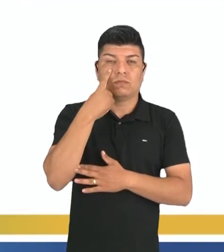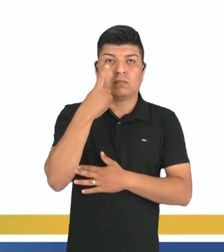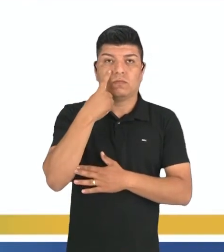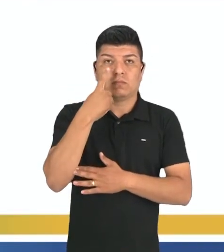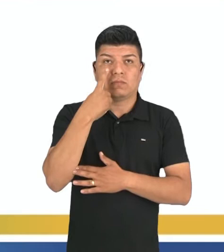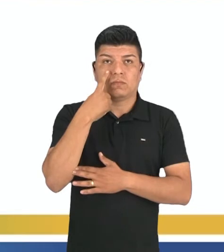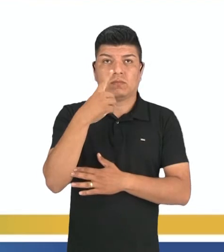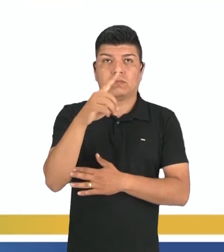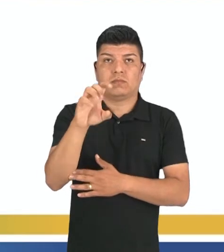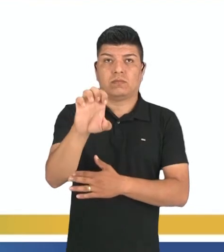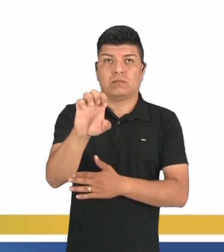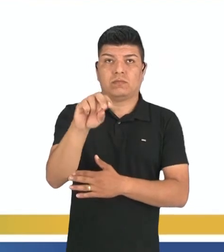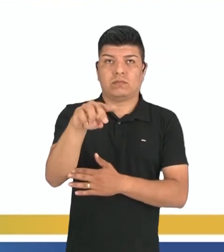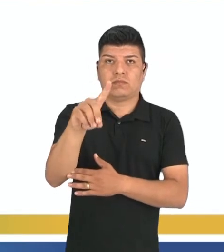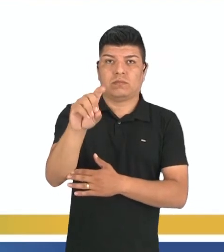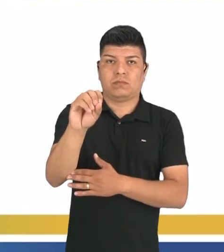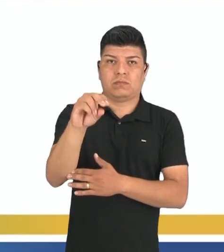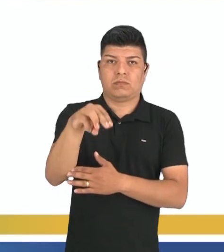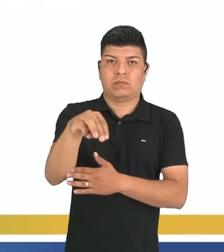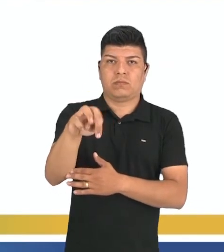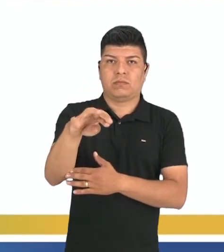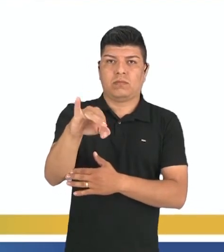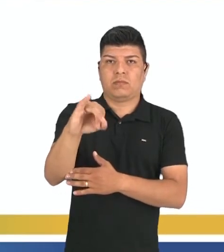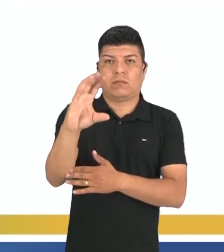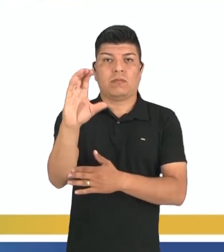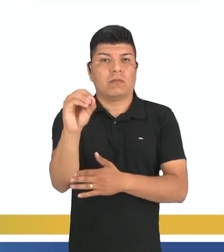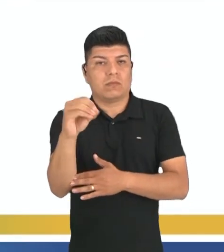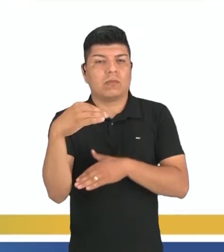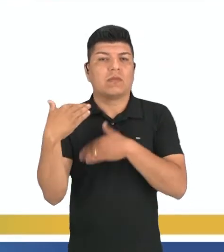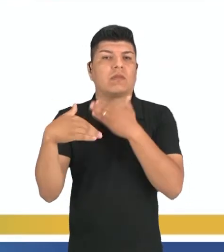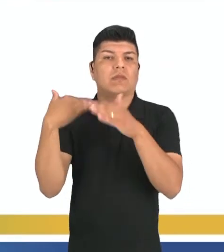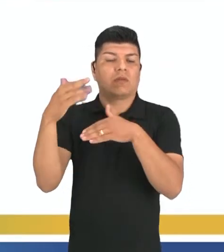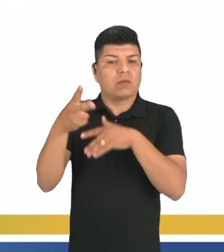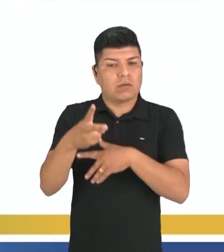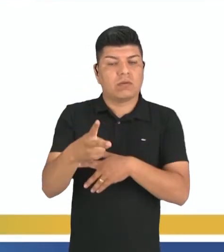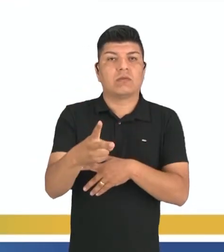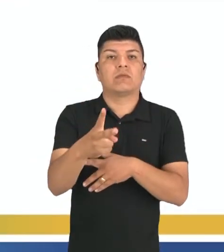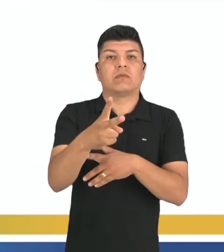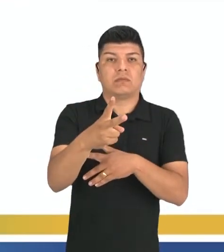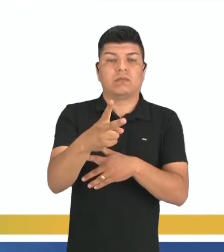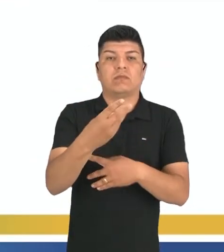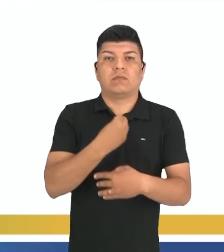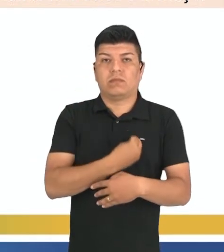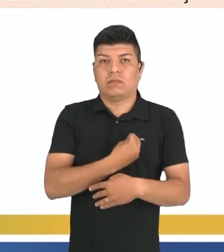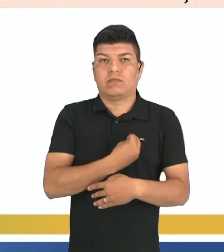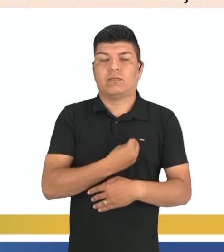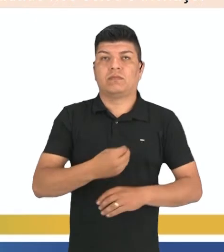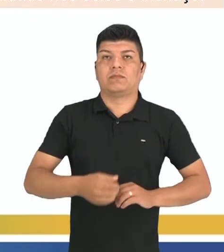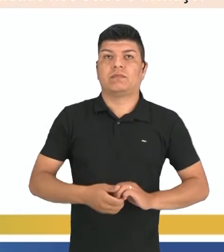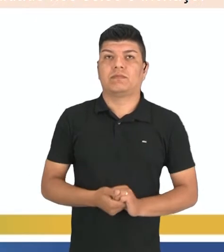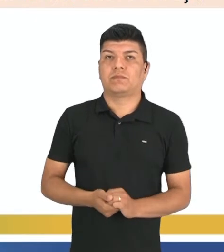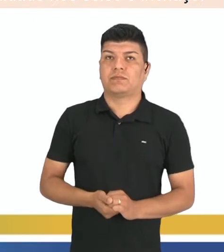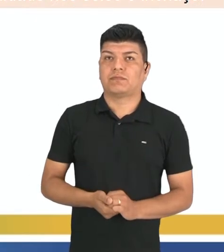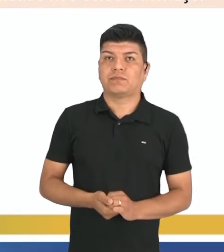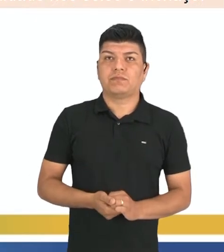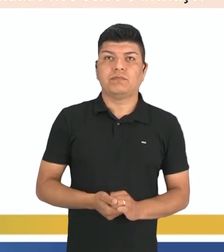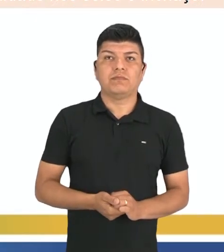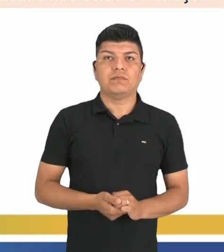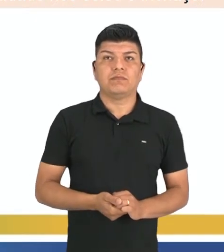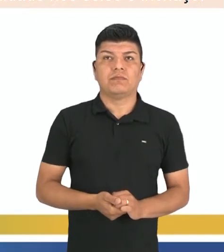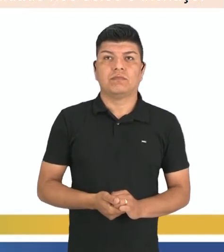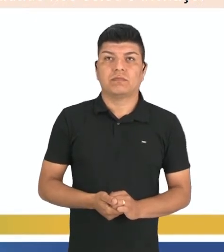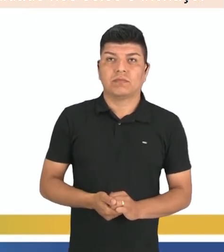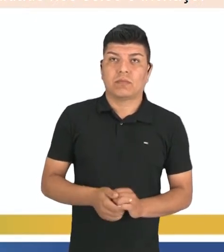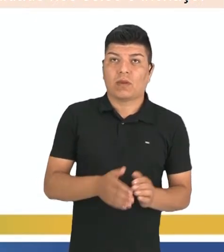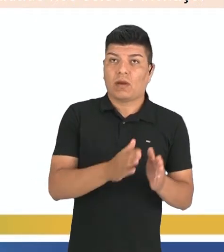que o endométrio ele continua se desenvolvendo devido à presença do estrogênio. E a fase